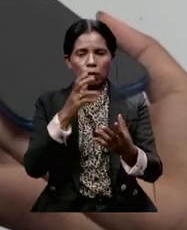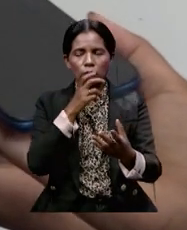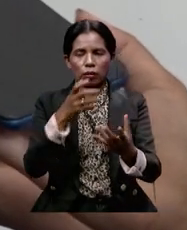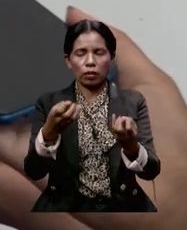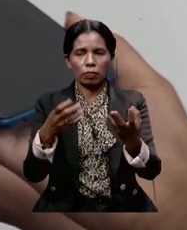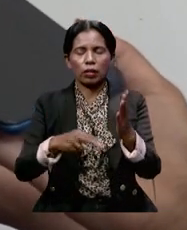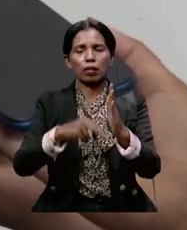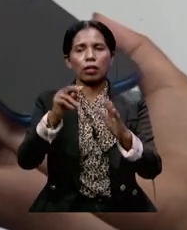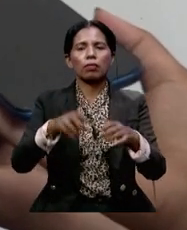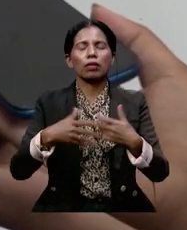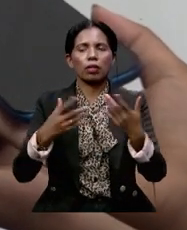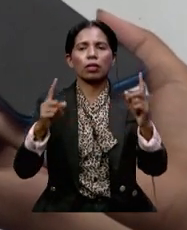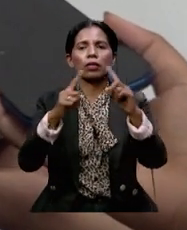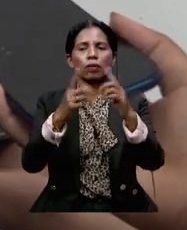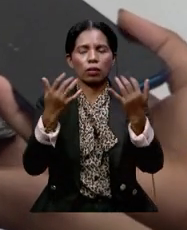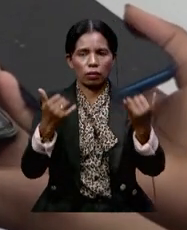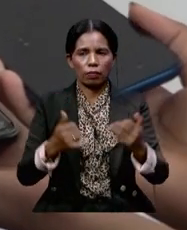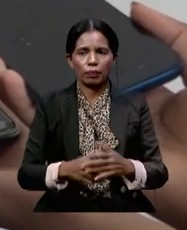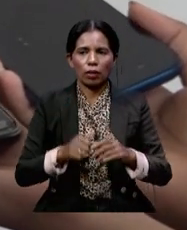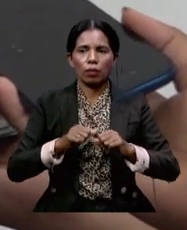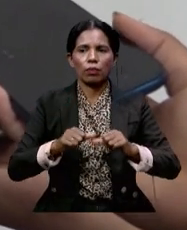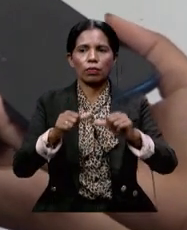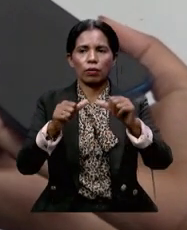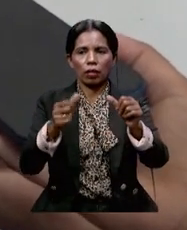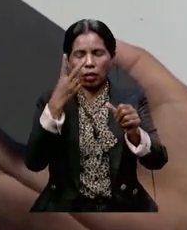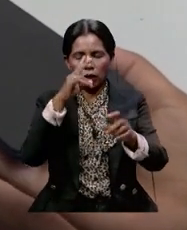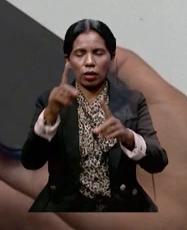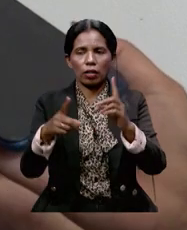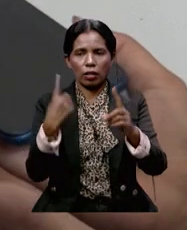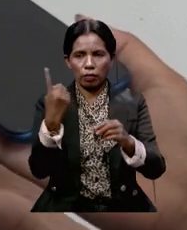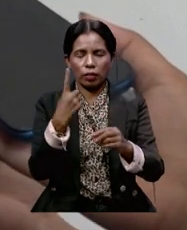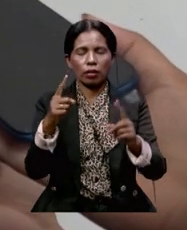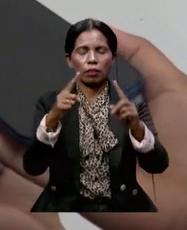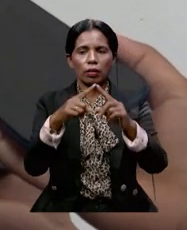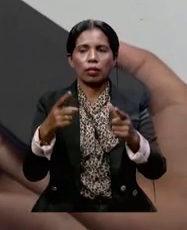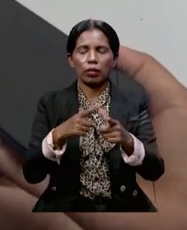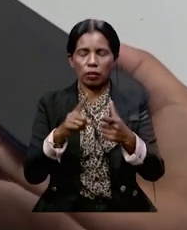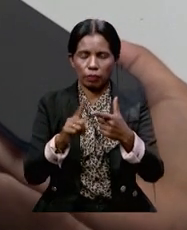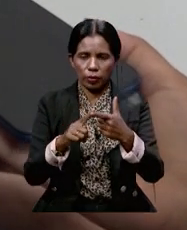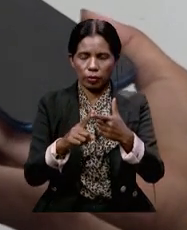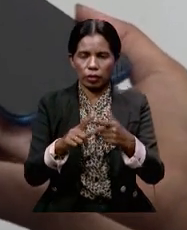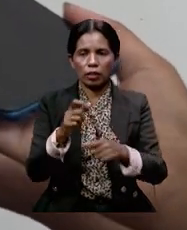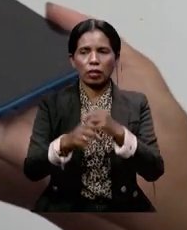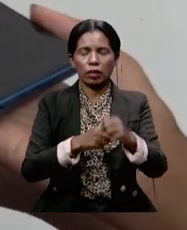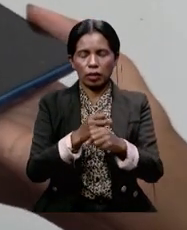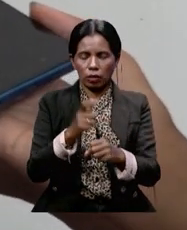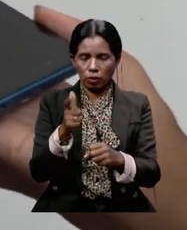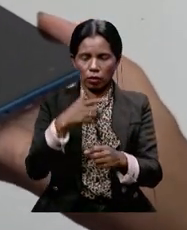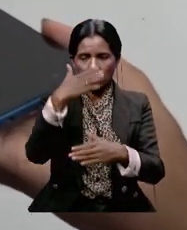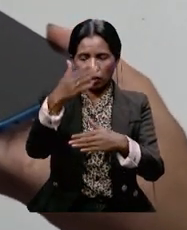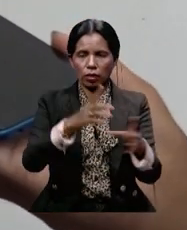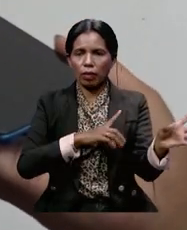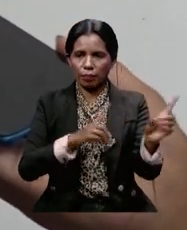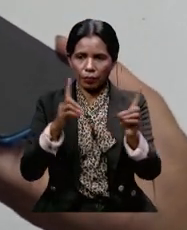nível gira, estou agora. E, portanto, continua, ponto de reflexão na FATIN, depois de 20 anos, mais de 20 anos, ita